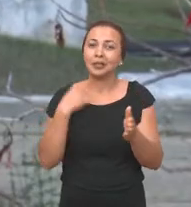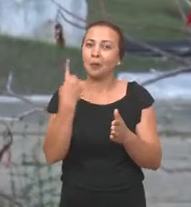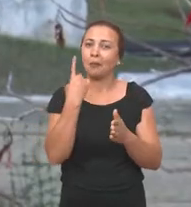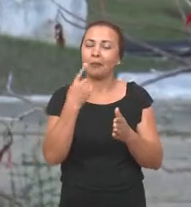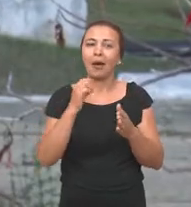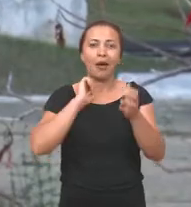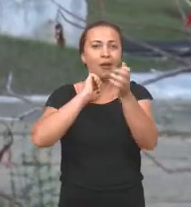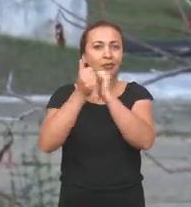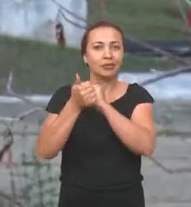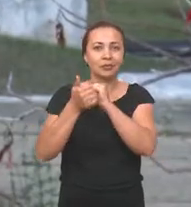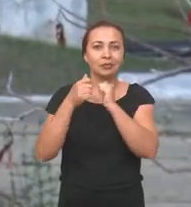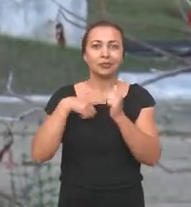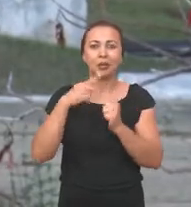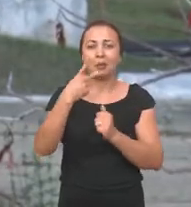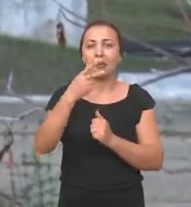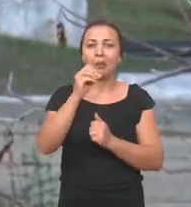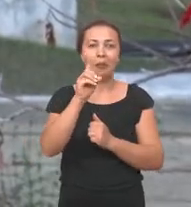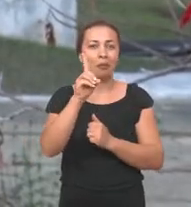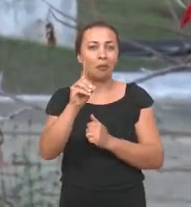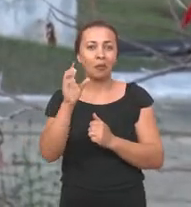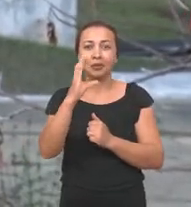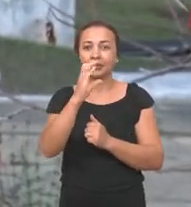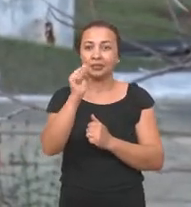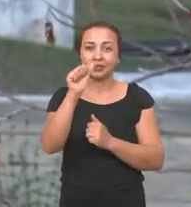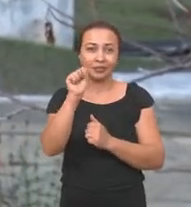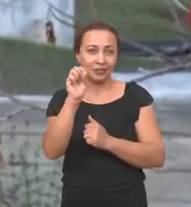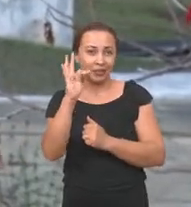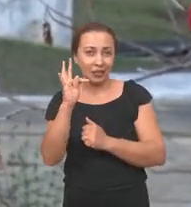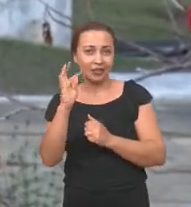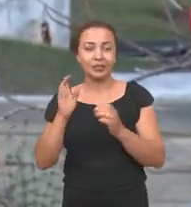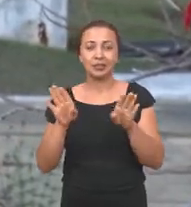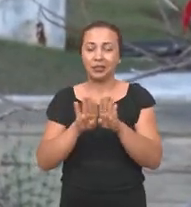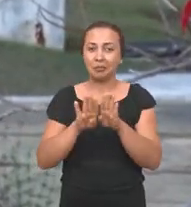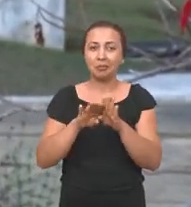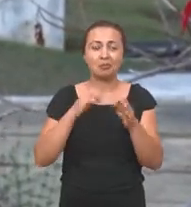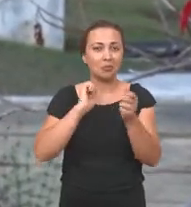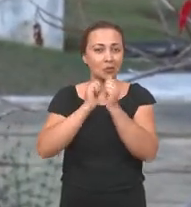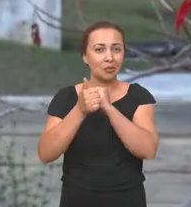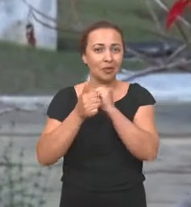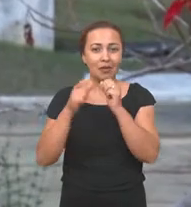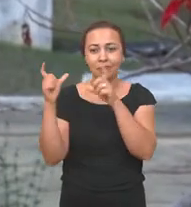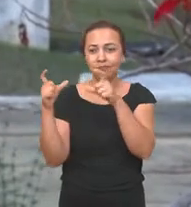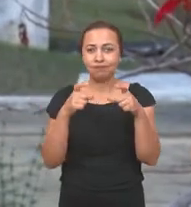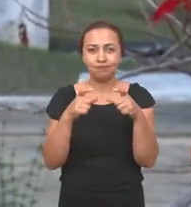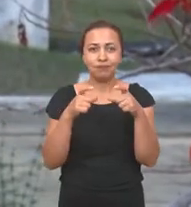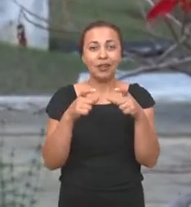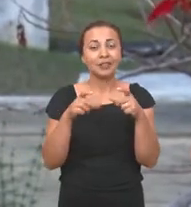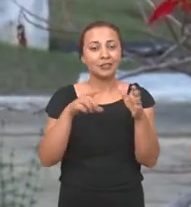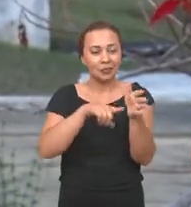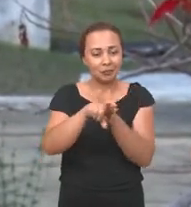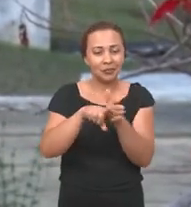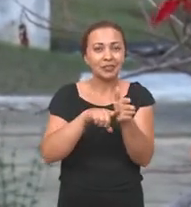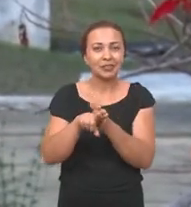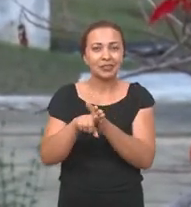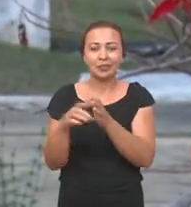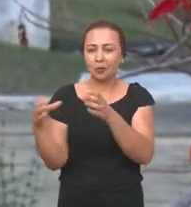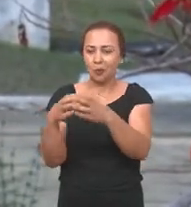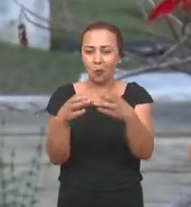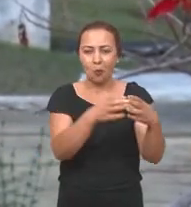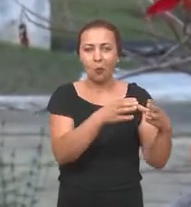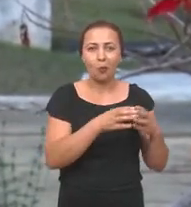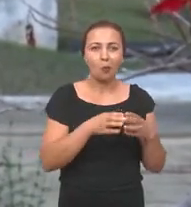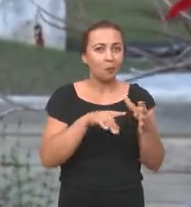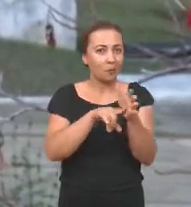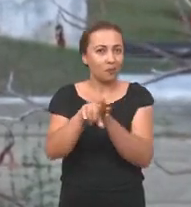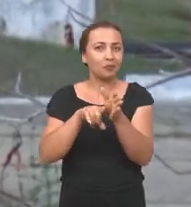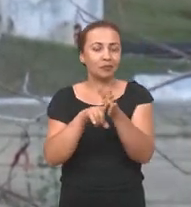game, né? Tem de podcast, tem o próprio game também. Tem a parte de pesquisa, propriamente dita, os grupos de